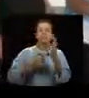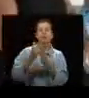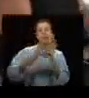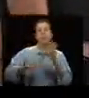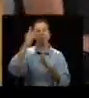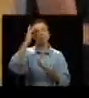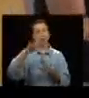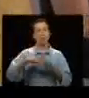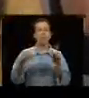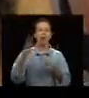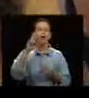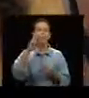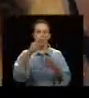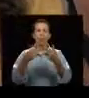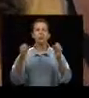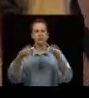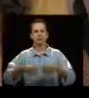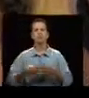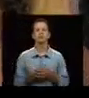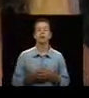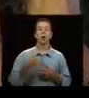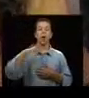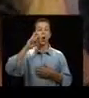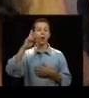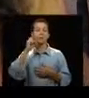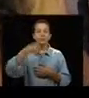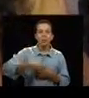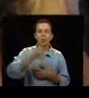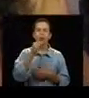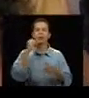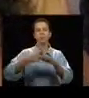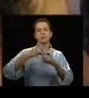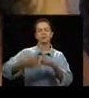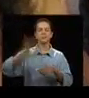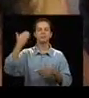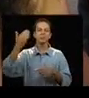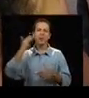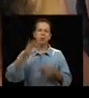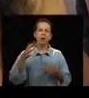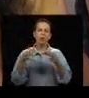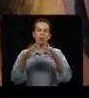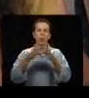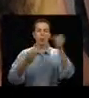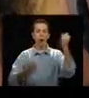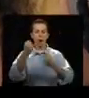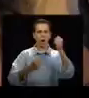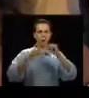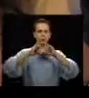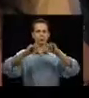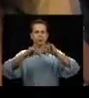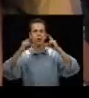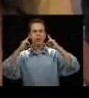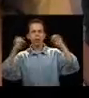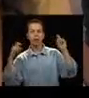de Dedé. Mas eu me lembro alguma coisa. Eu lembro, porque passou um jipe com